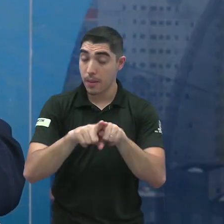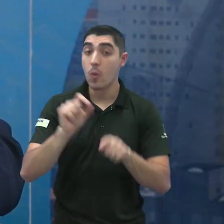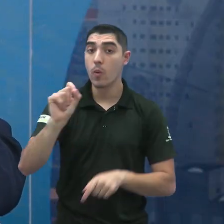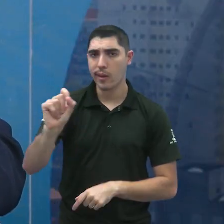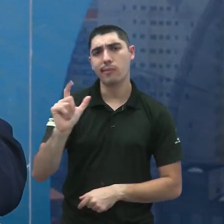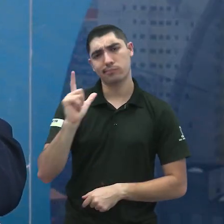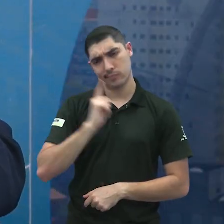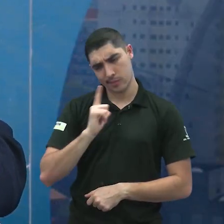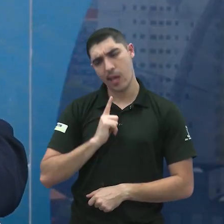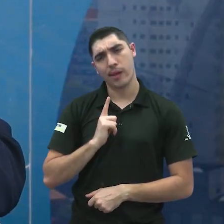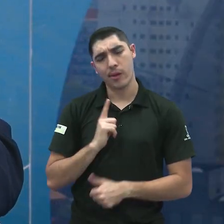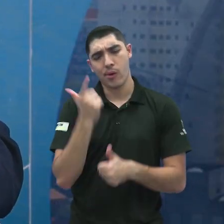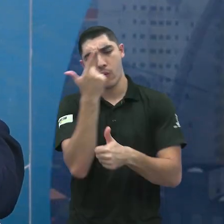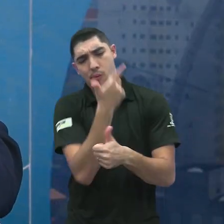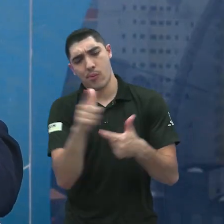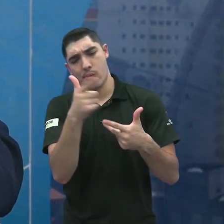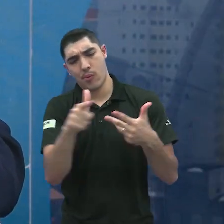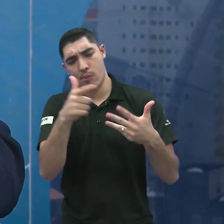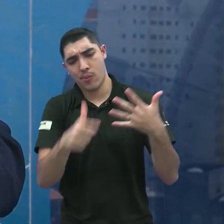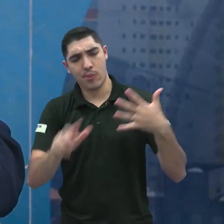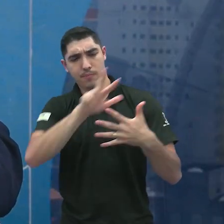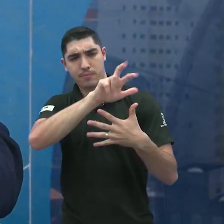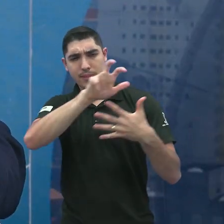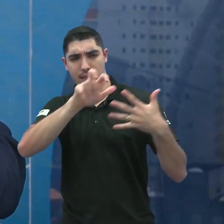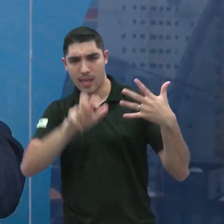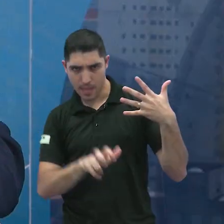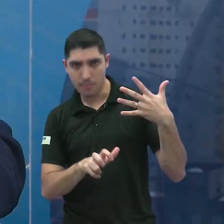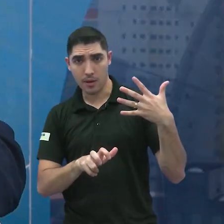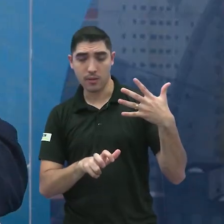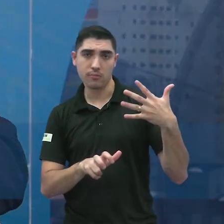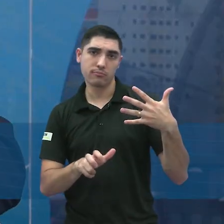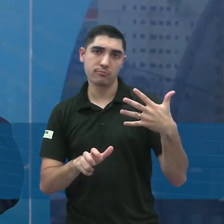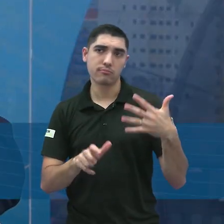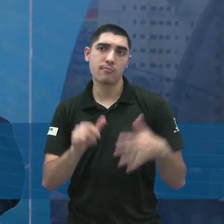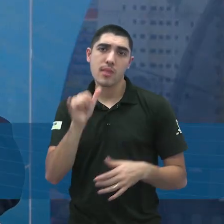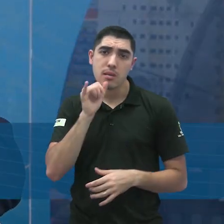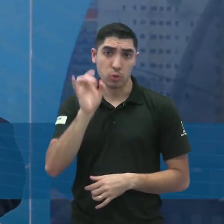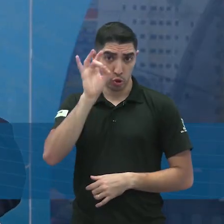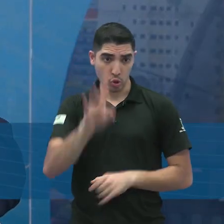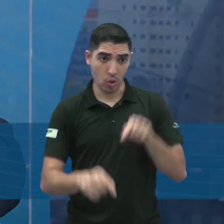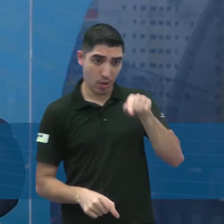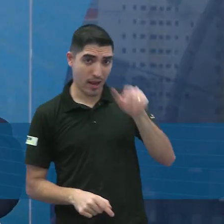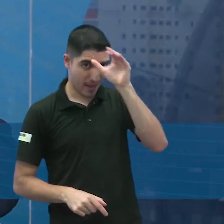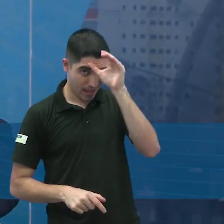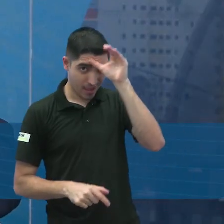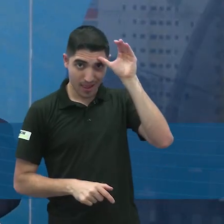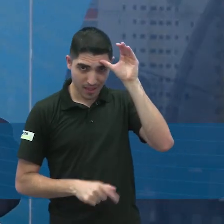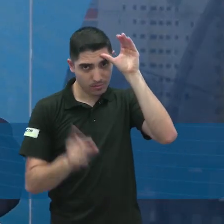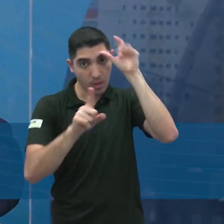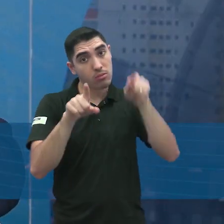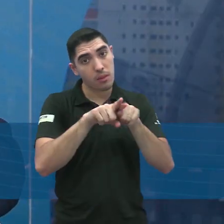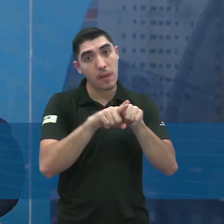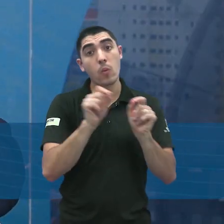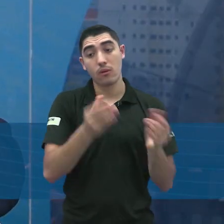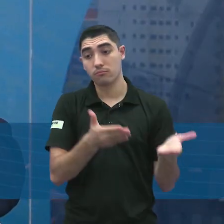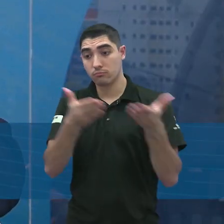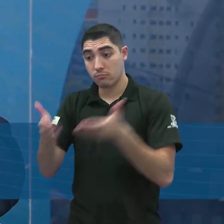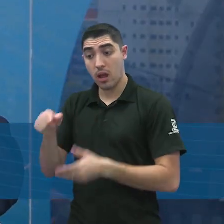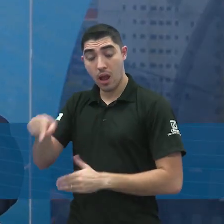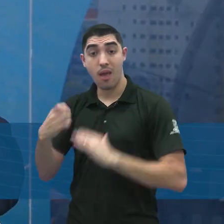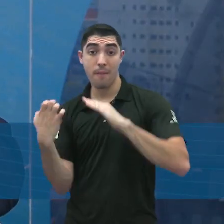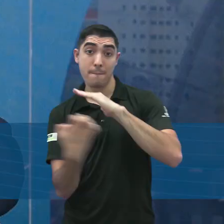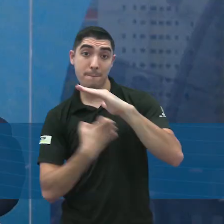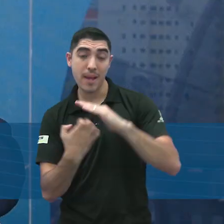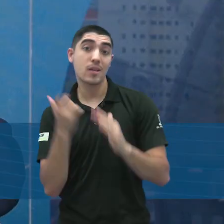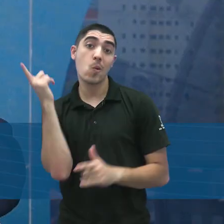o outro lado que não se diz somente do lado do consumidor, mas também, né, o avanço, né, nos sistemas de logística,